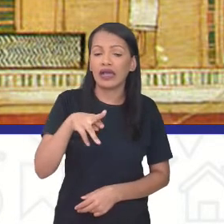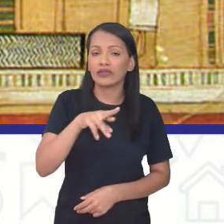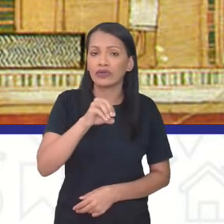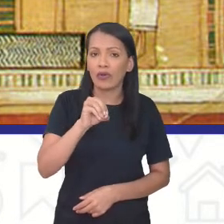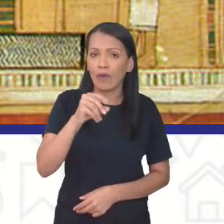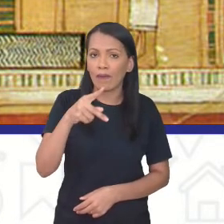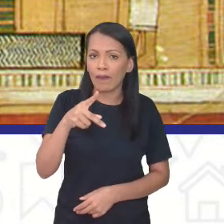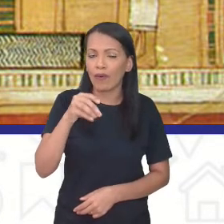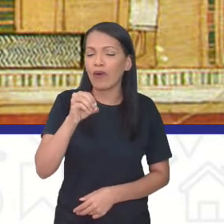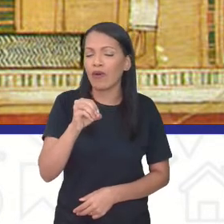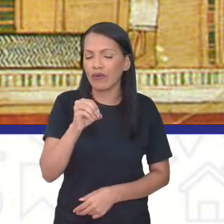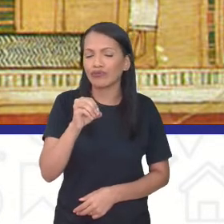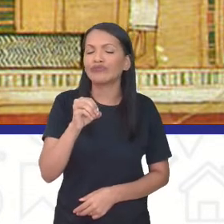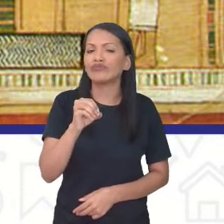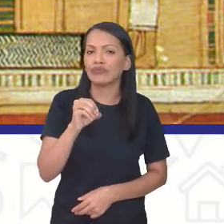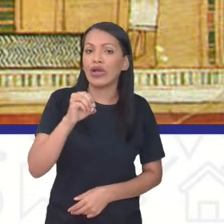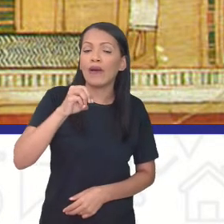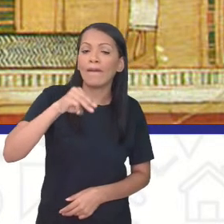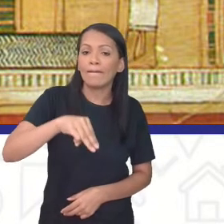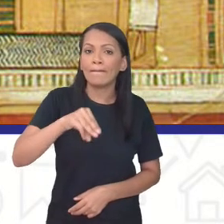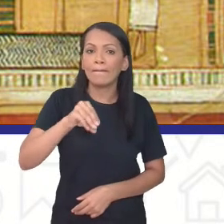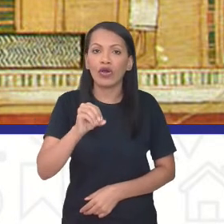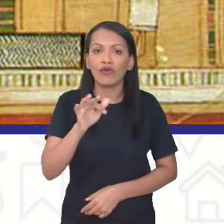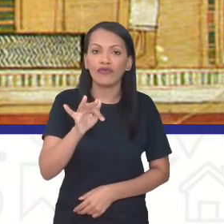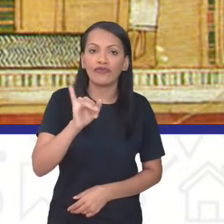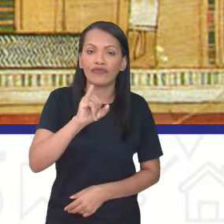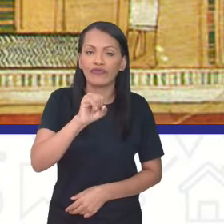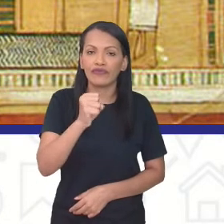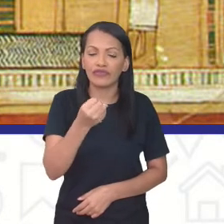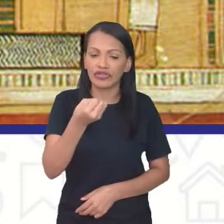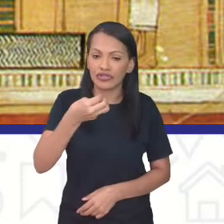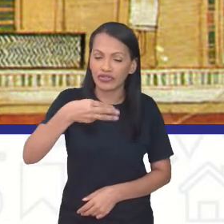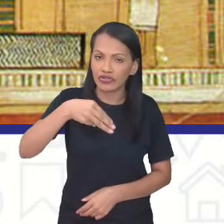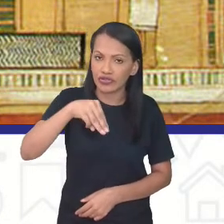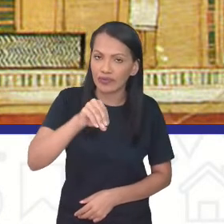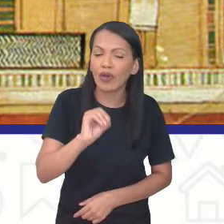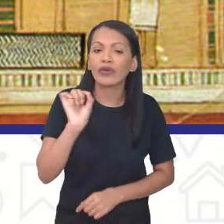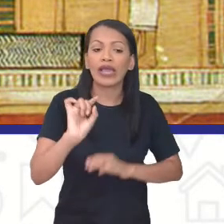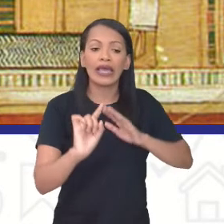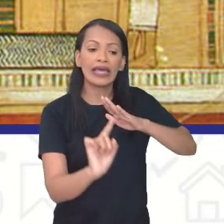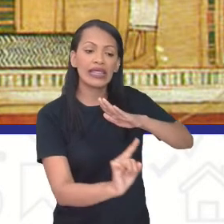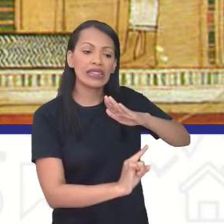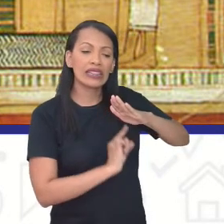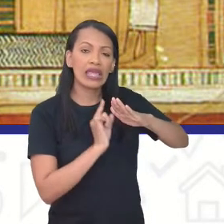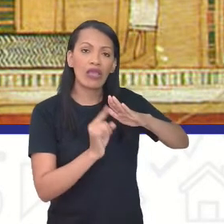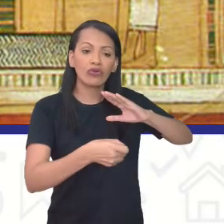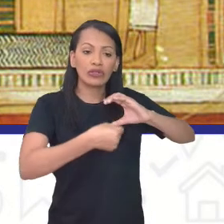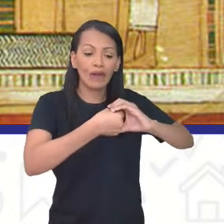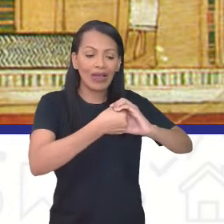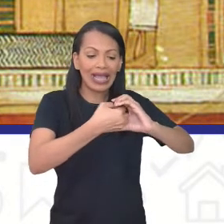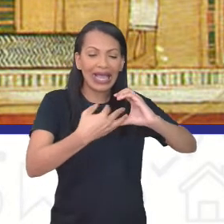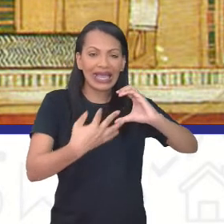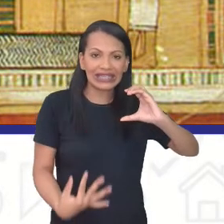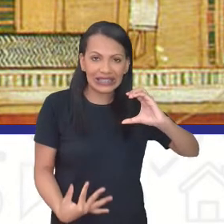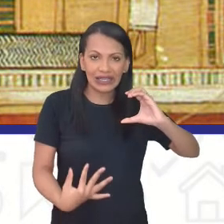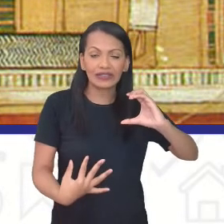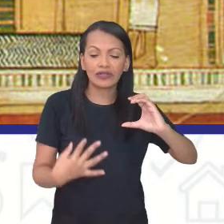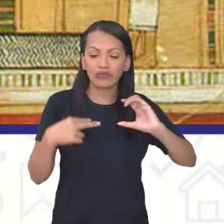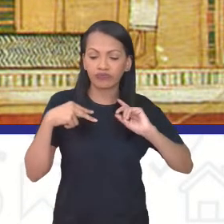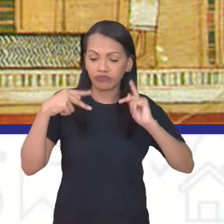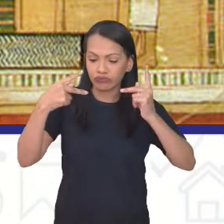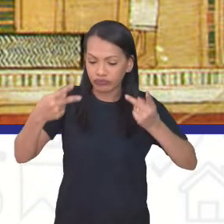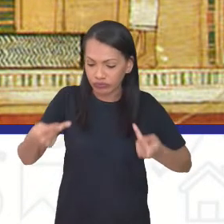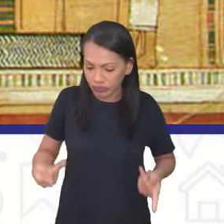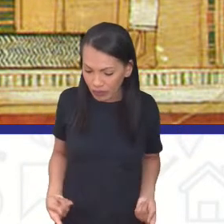zo, animal. Morfismo ali está ligado à forma, né? Então, deuses com formas humanas, né?